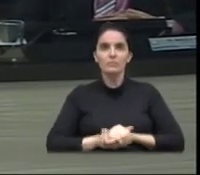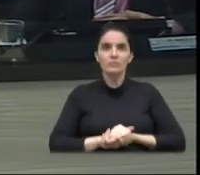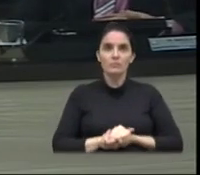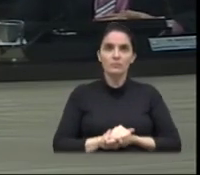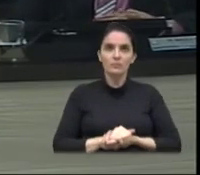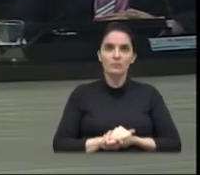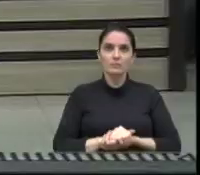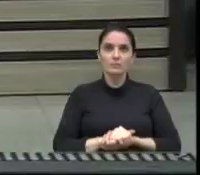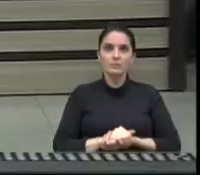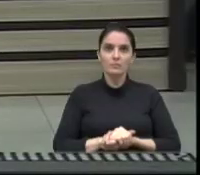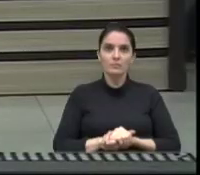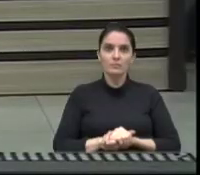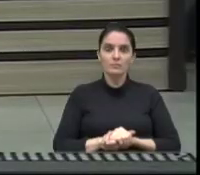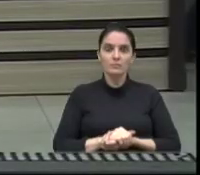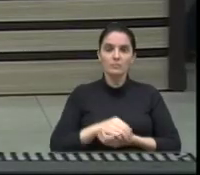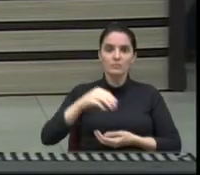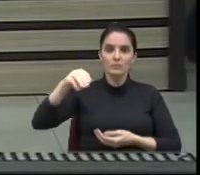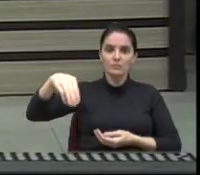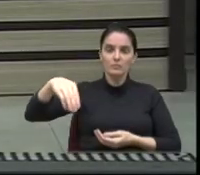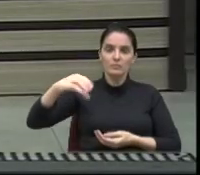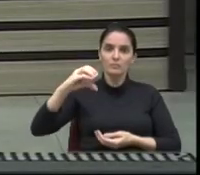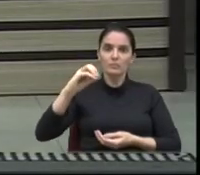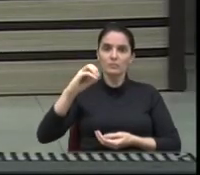Votando nova moção.